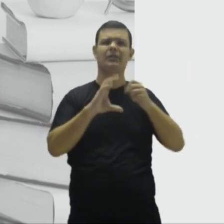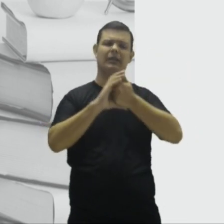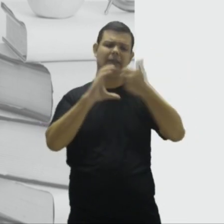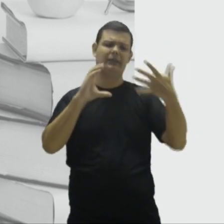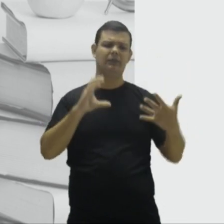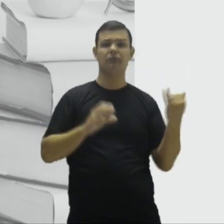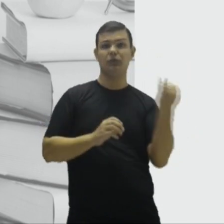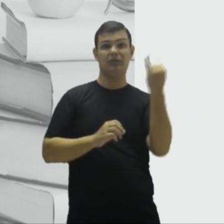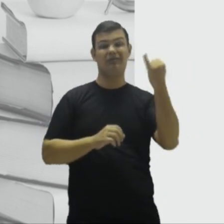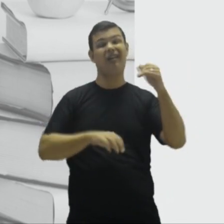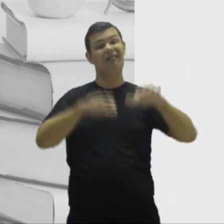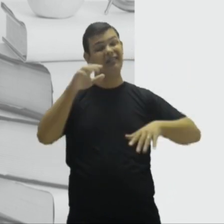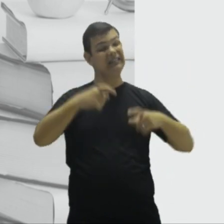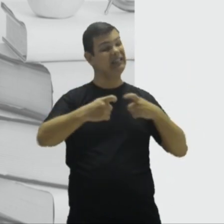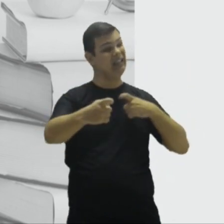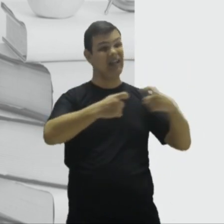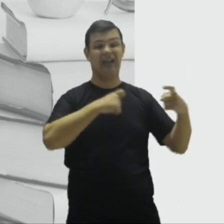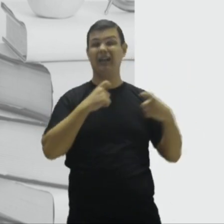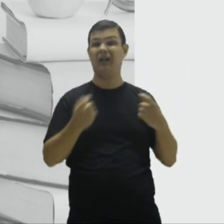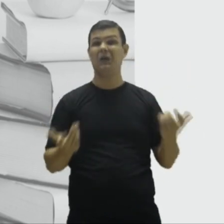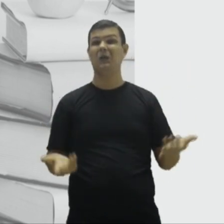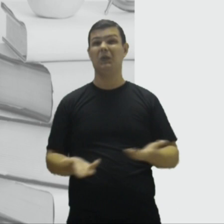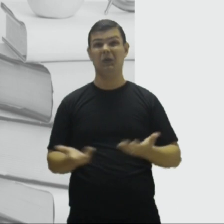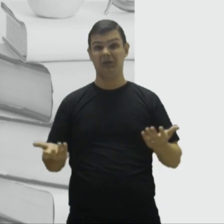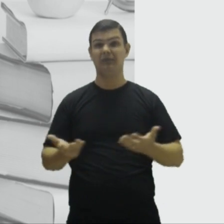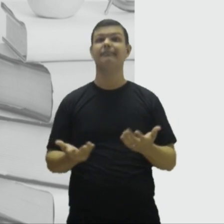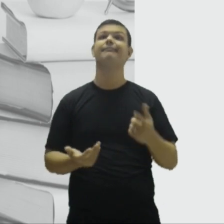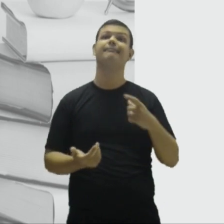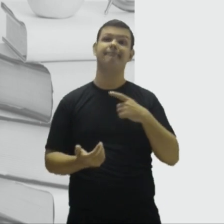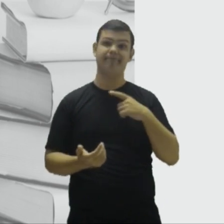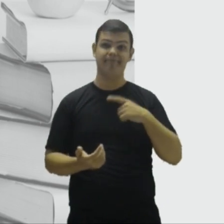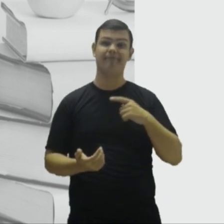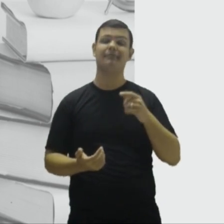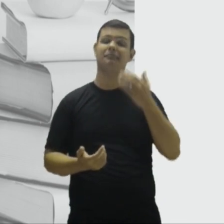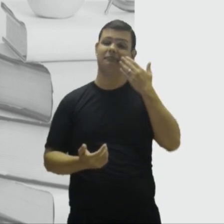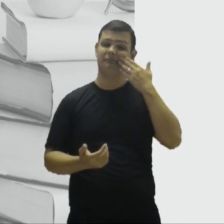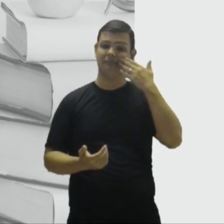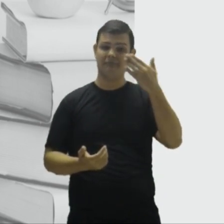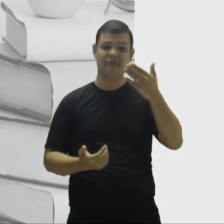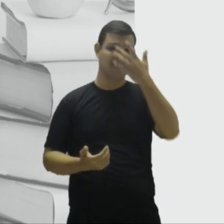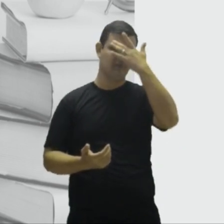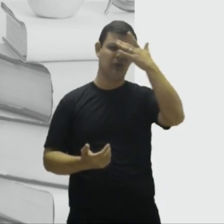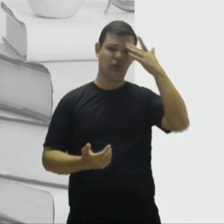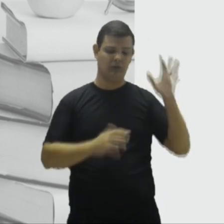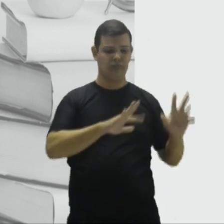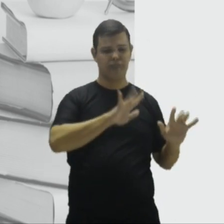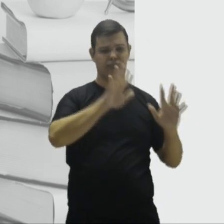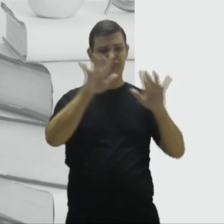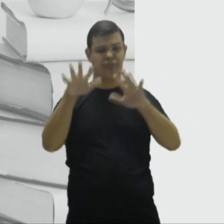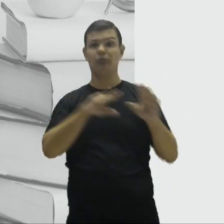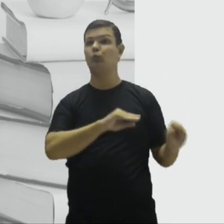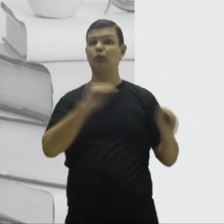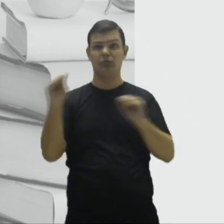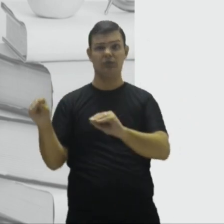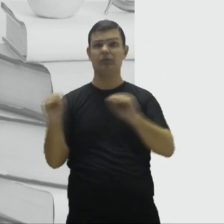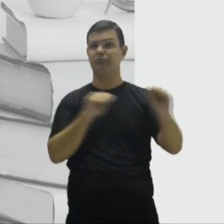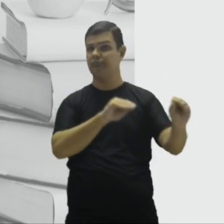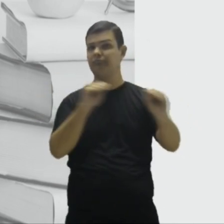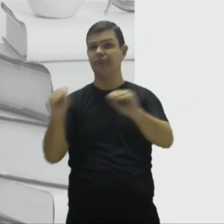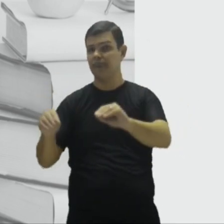importante. Guerras hoje, inclusive, elas são um exemplo que leva as pessoas a migrarem, a mudar de um lugar para o